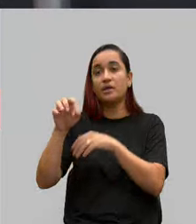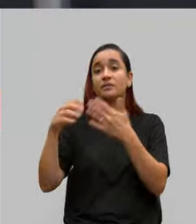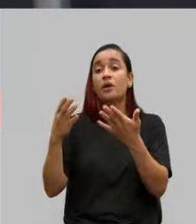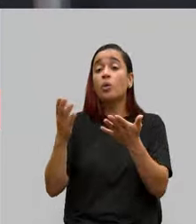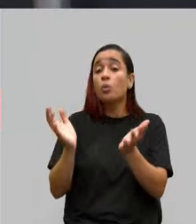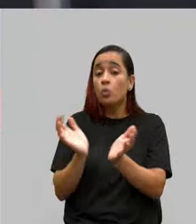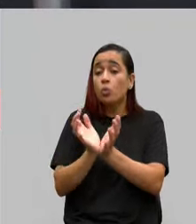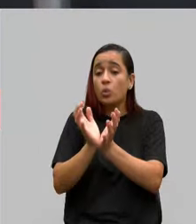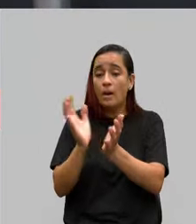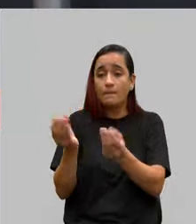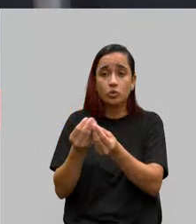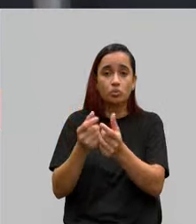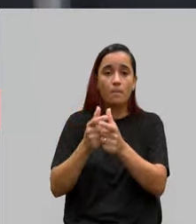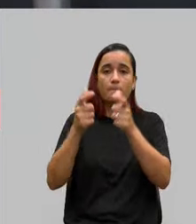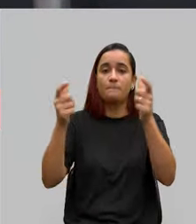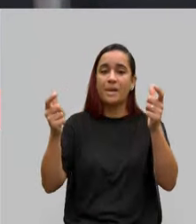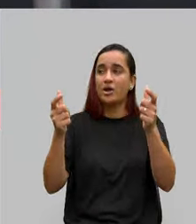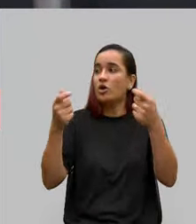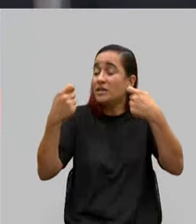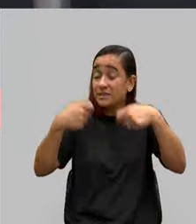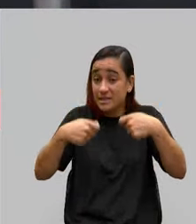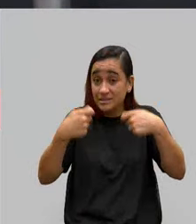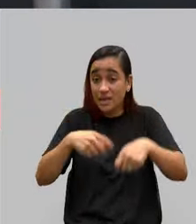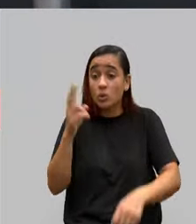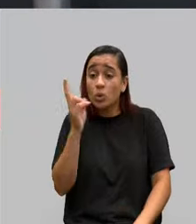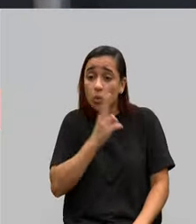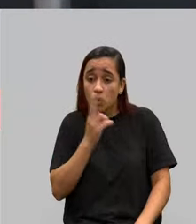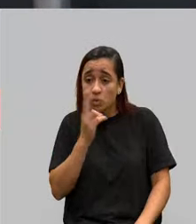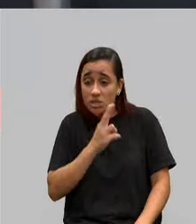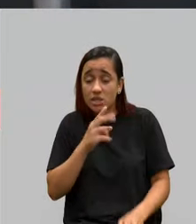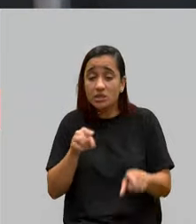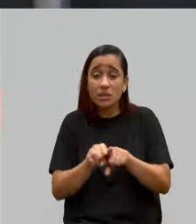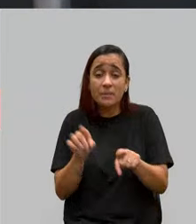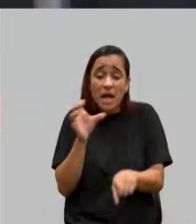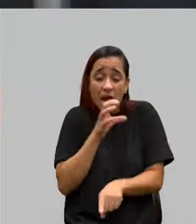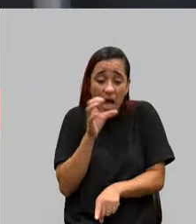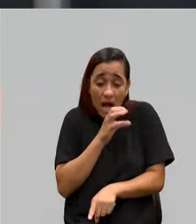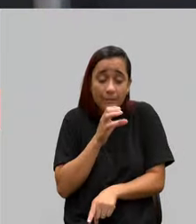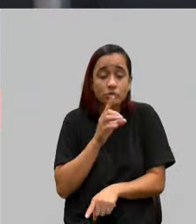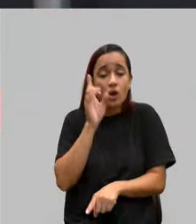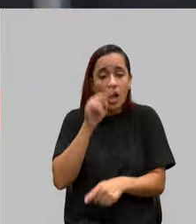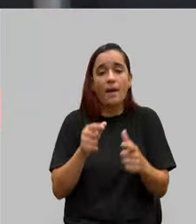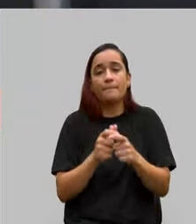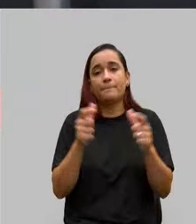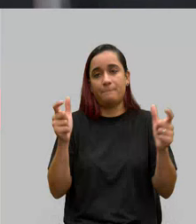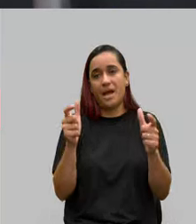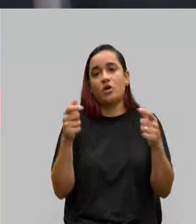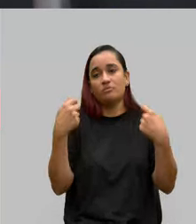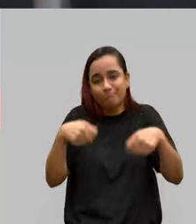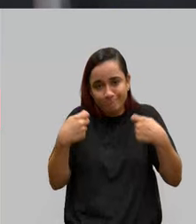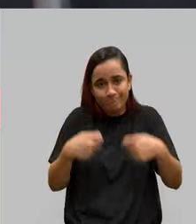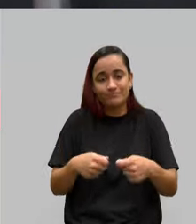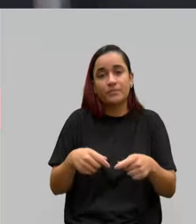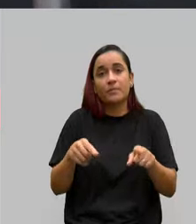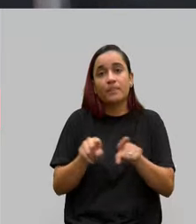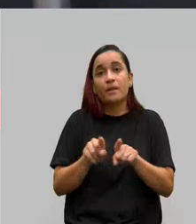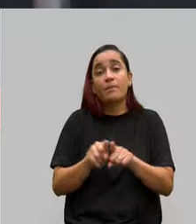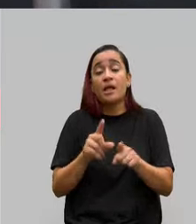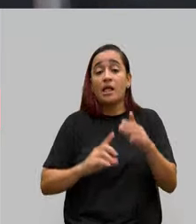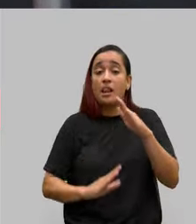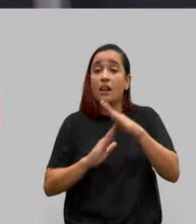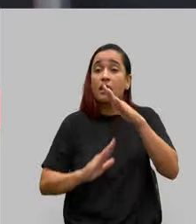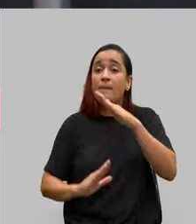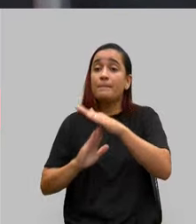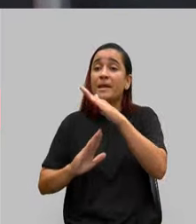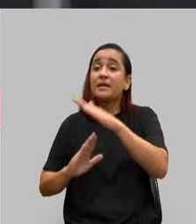necessidades a urgência e a pressa são muito maiores limitar o acesso